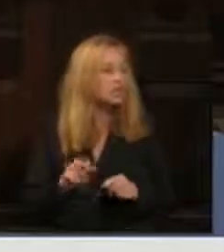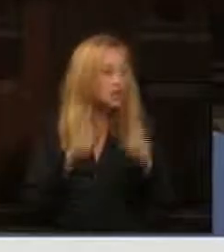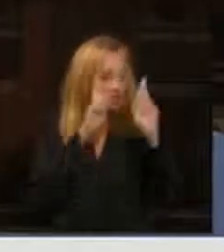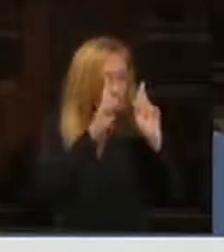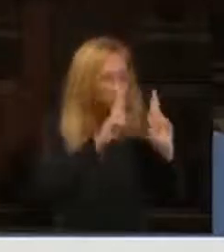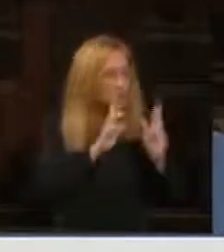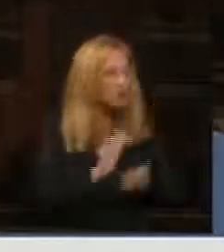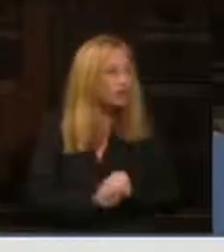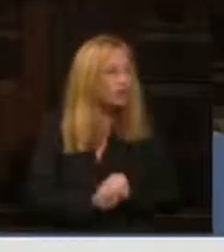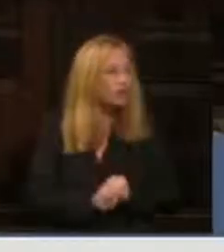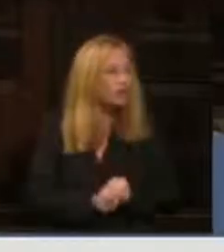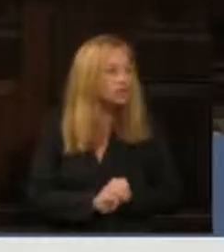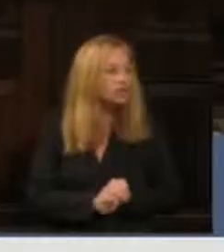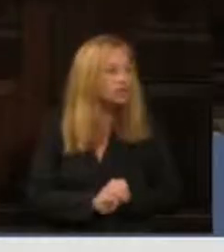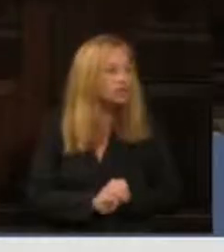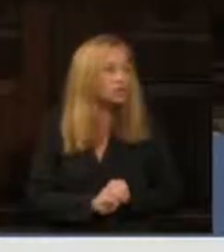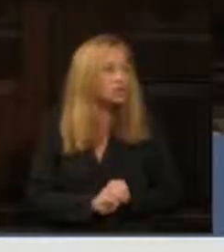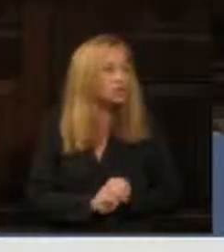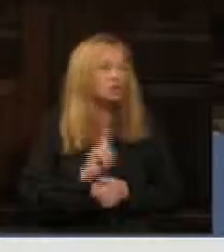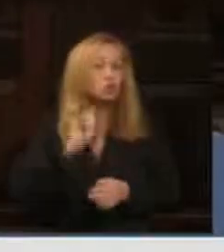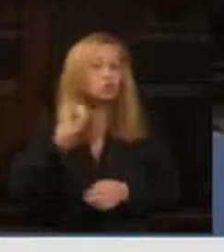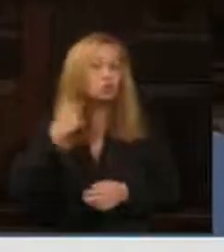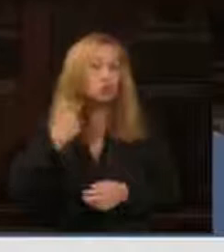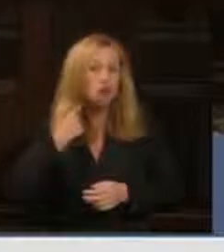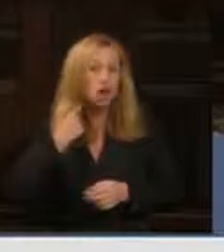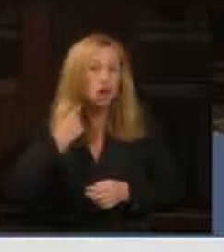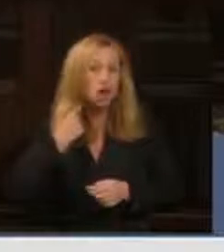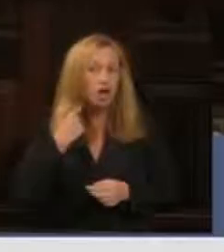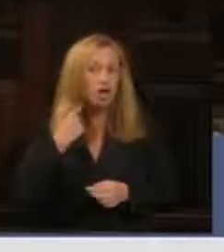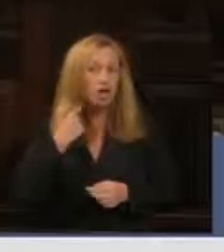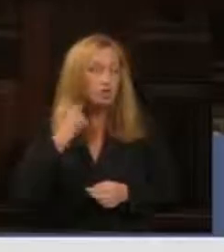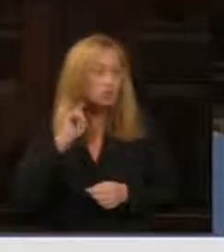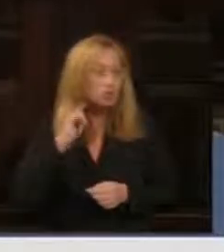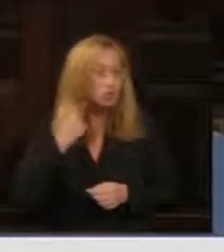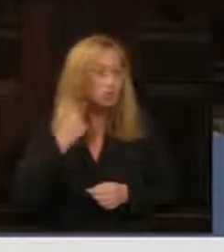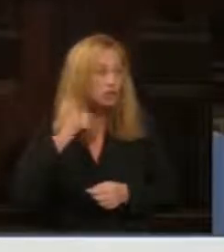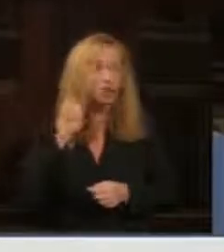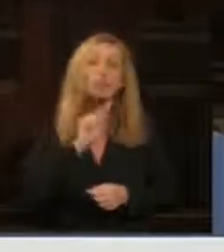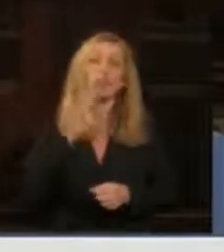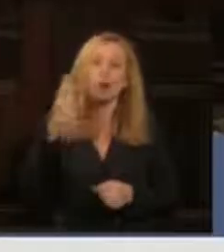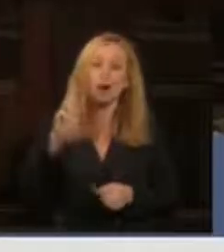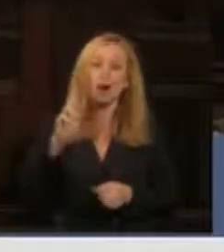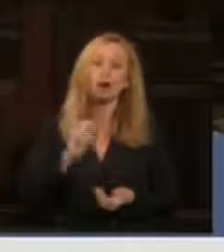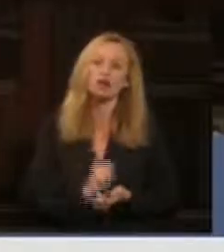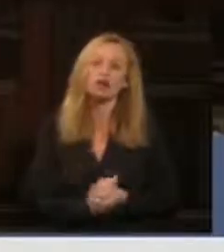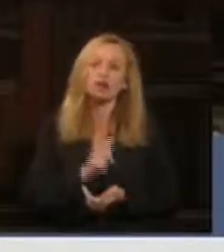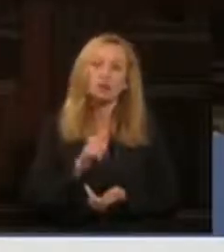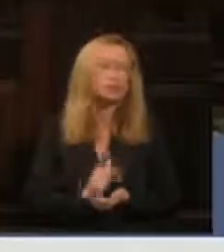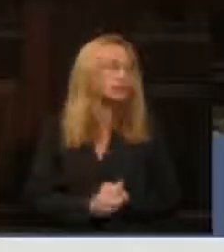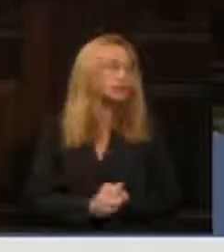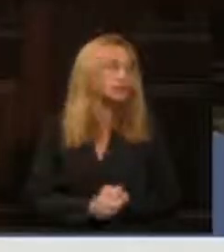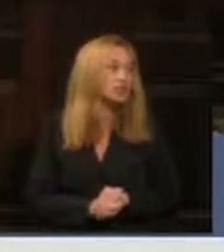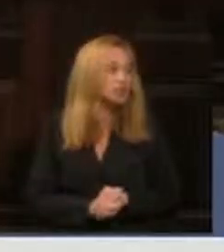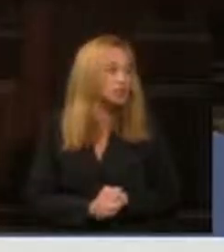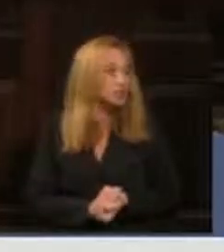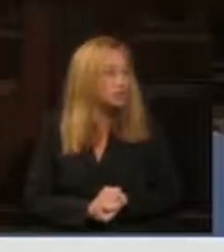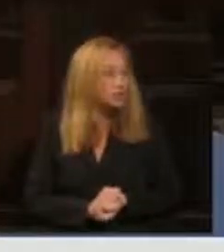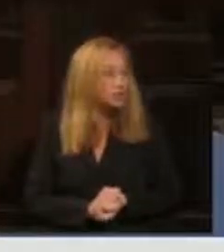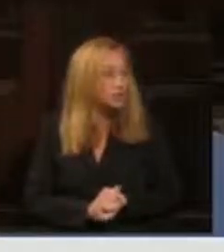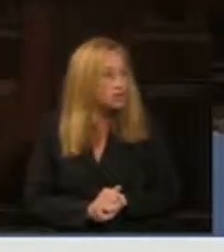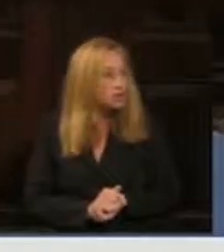de poluentes na atmosfera da Zona Oeste, contaminando especialmente as áreas mais pobres, onde